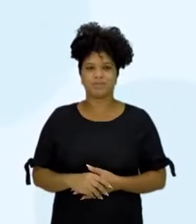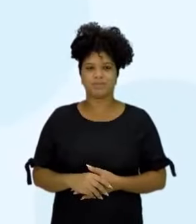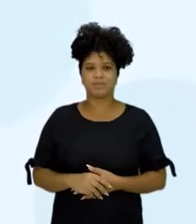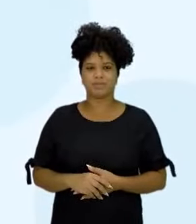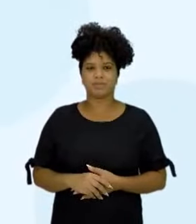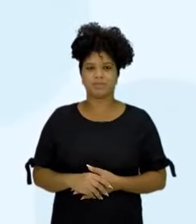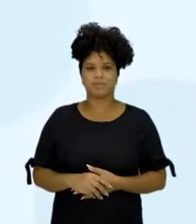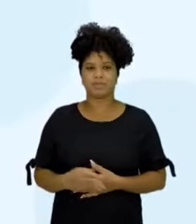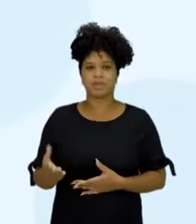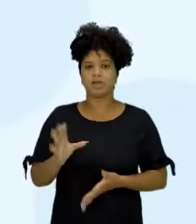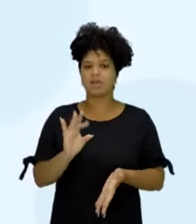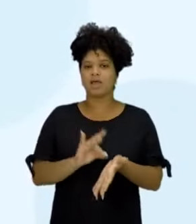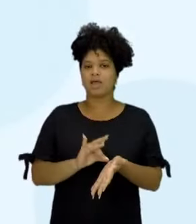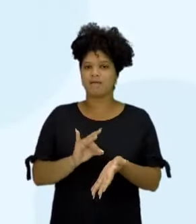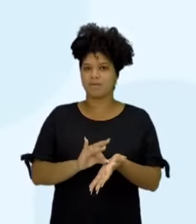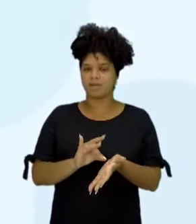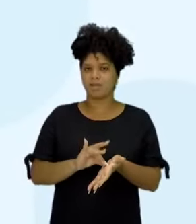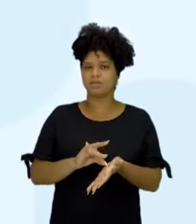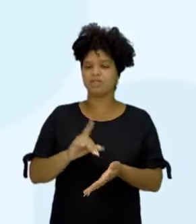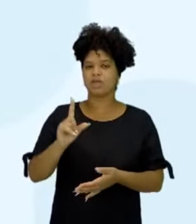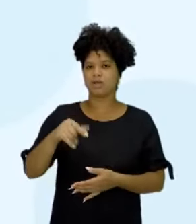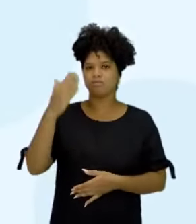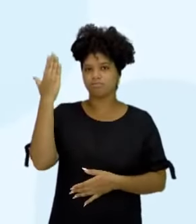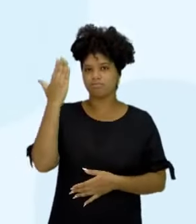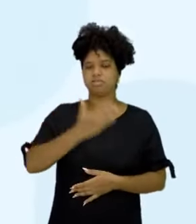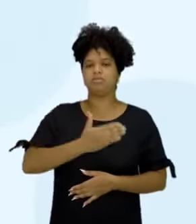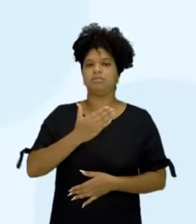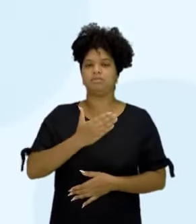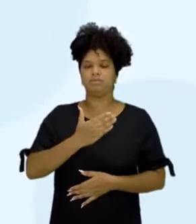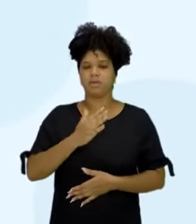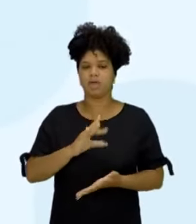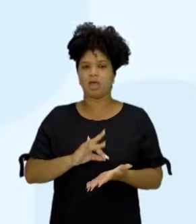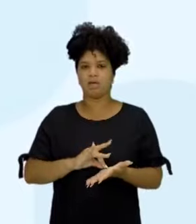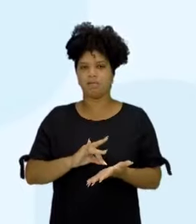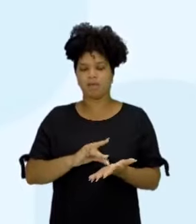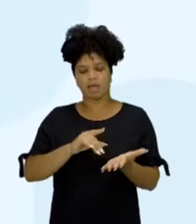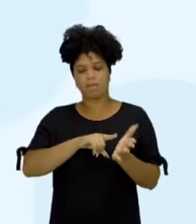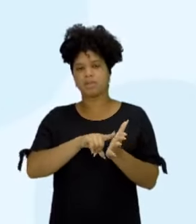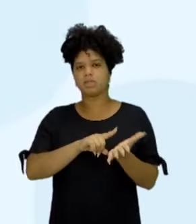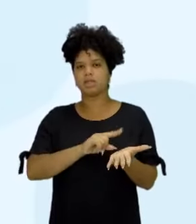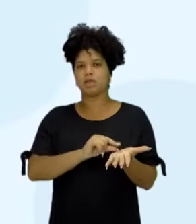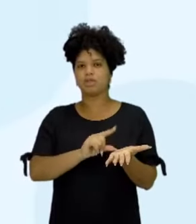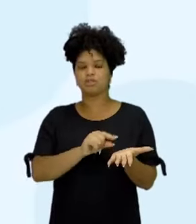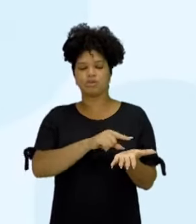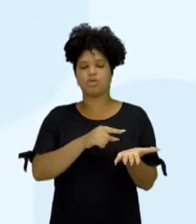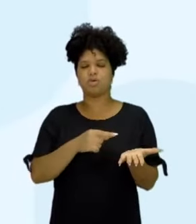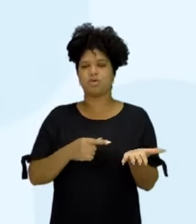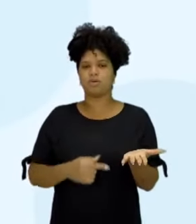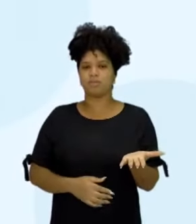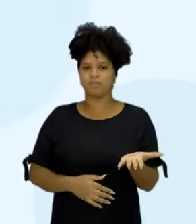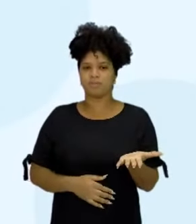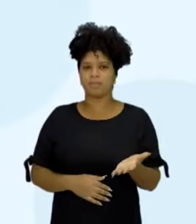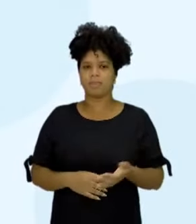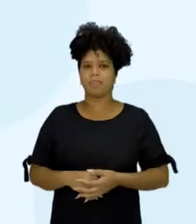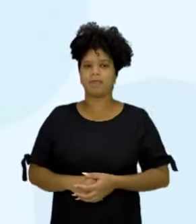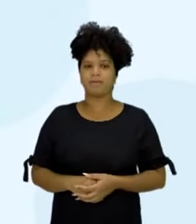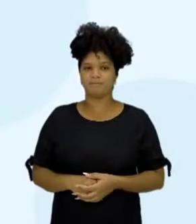né? Fato histórico, verdade, comprovado, né? Documental. Então, uau.